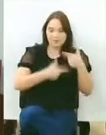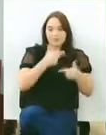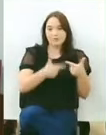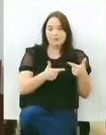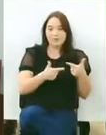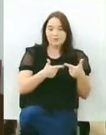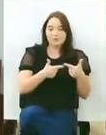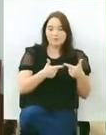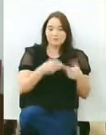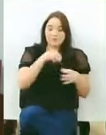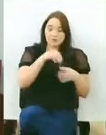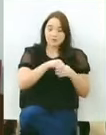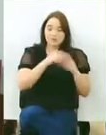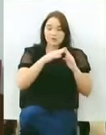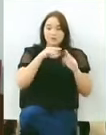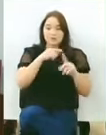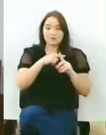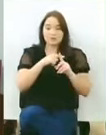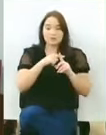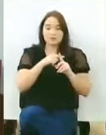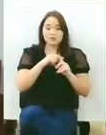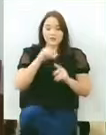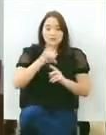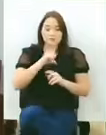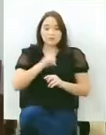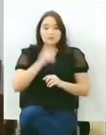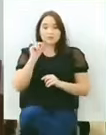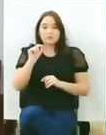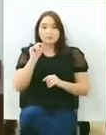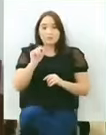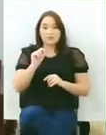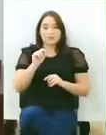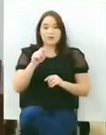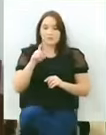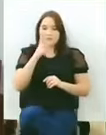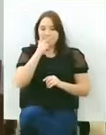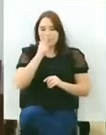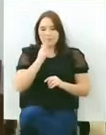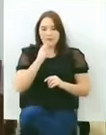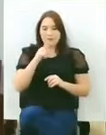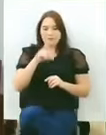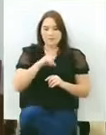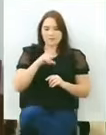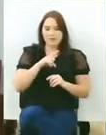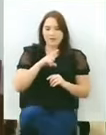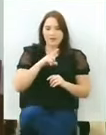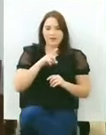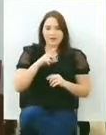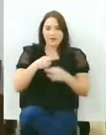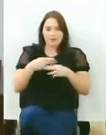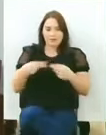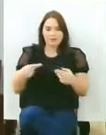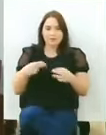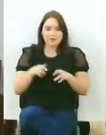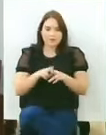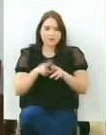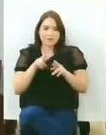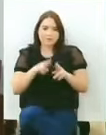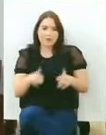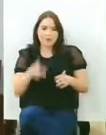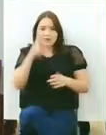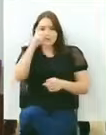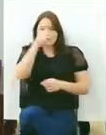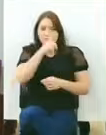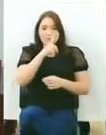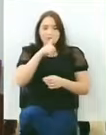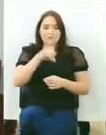participantes e assíduos da igreja, um momento em que isso entra numa tensão e crise é quando temos de